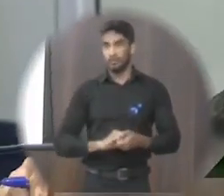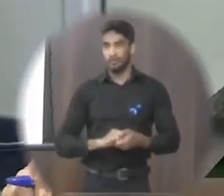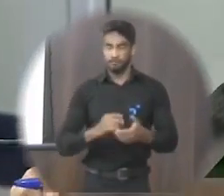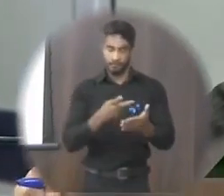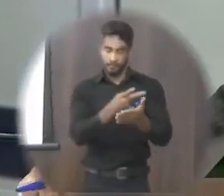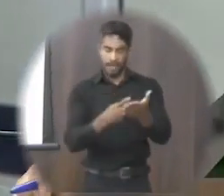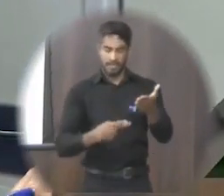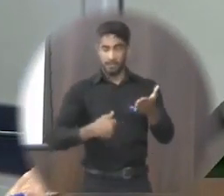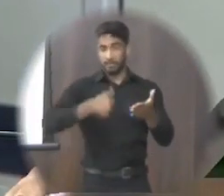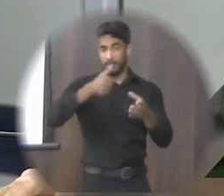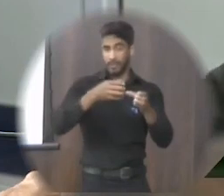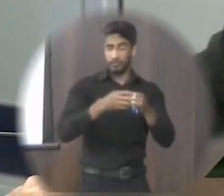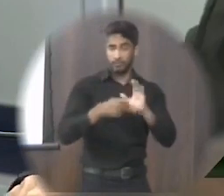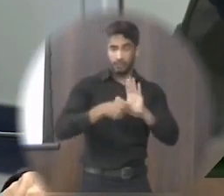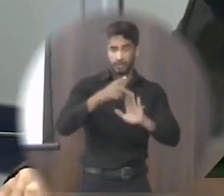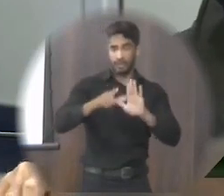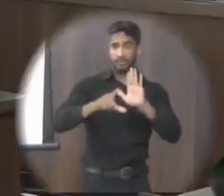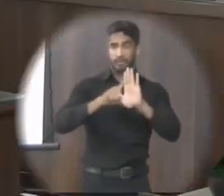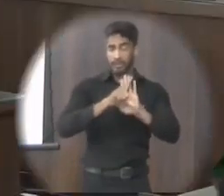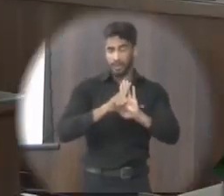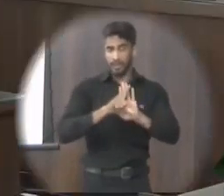Parecer para o primeiro turno do projeto de lei